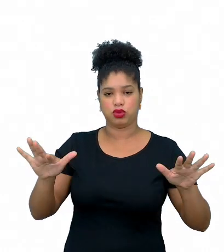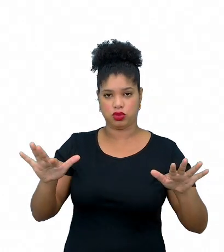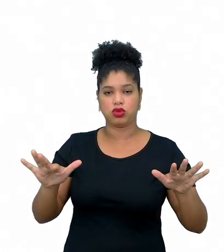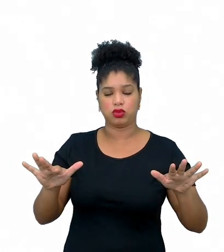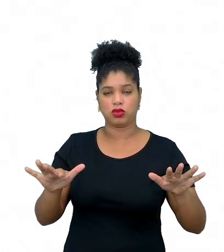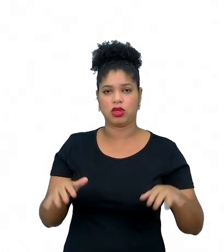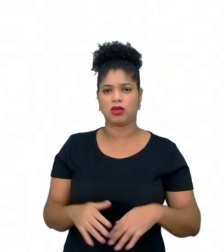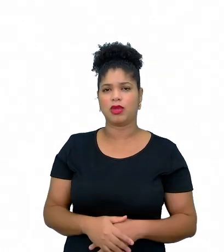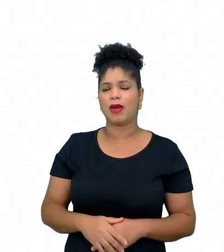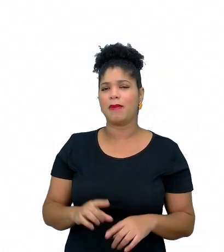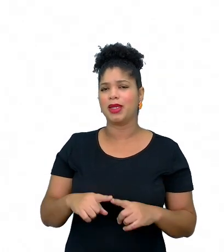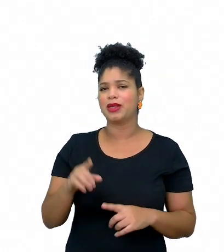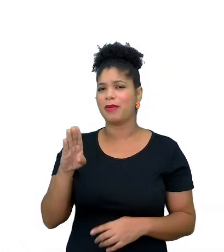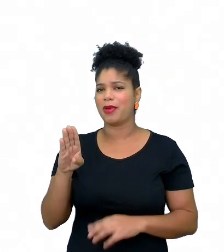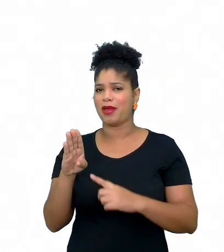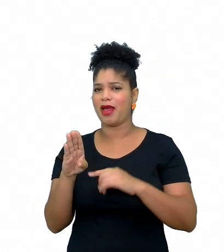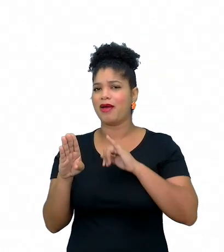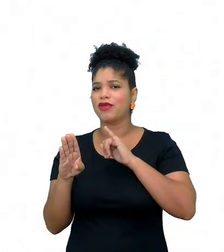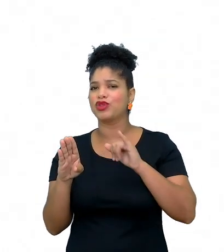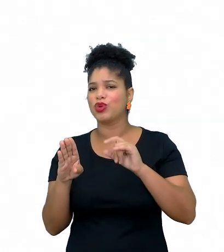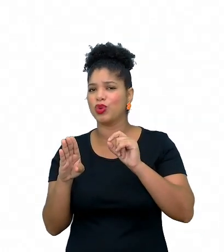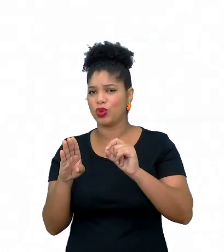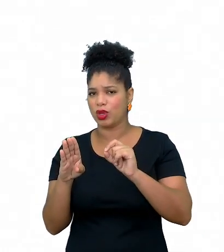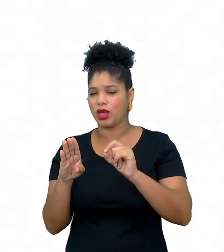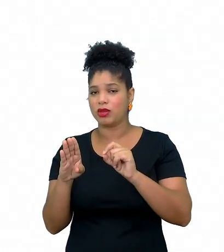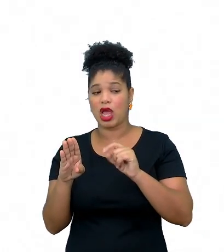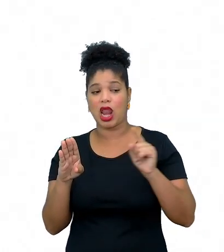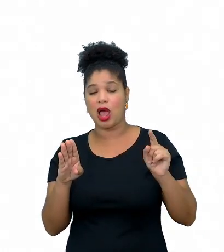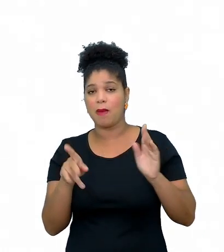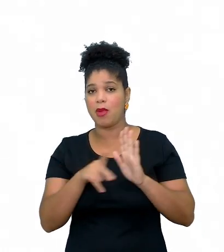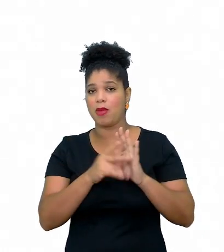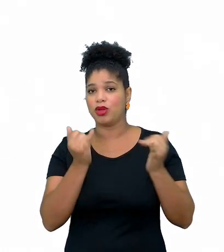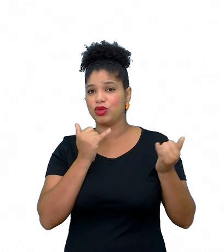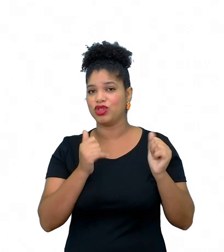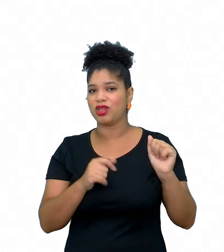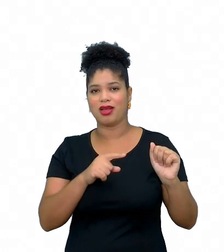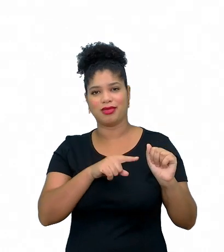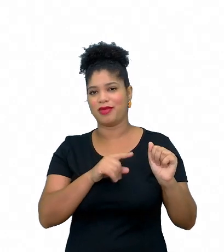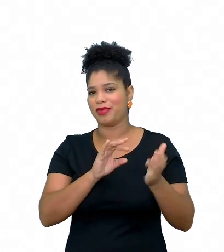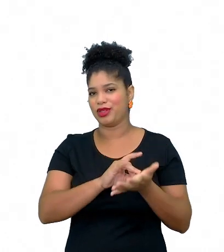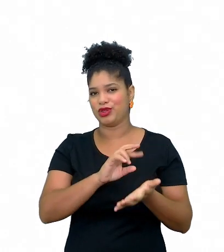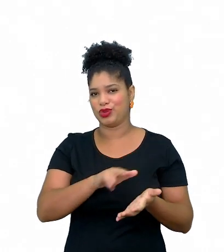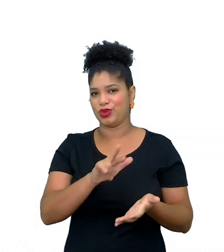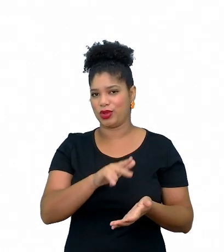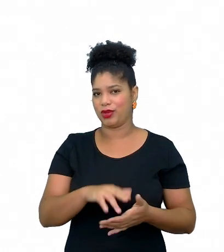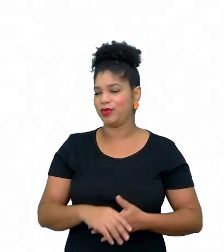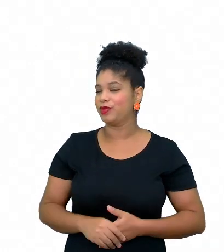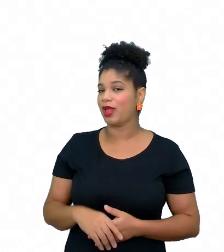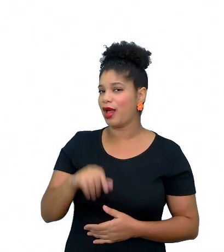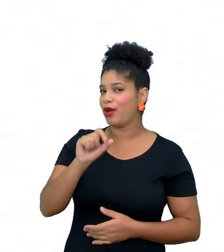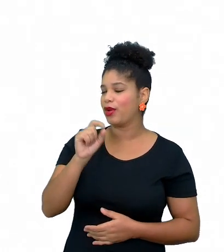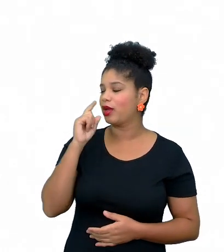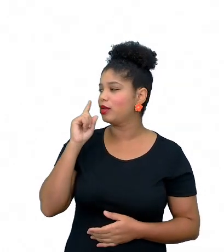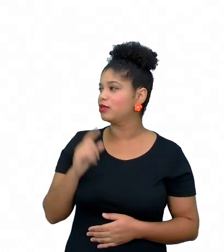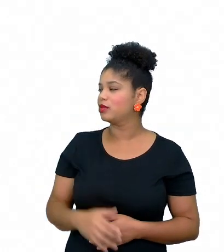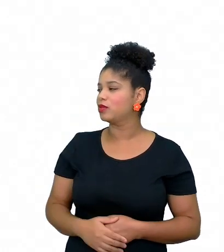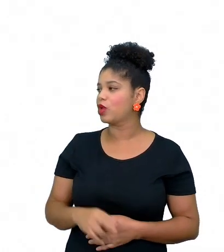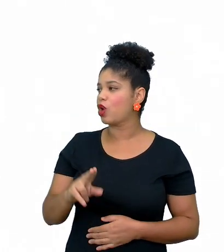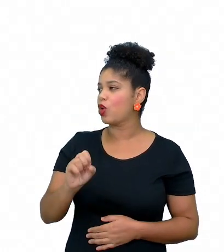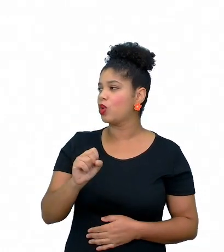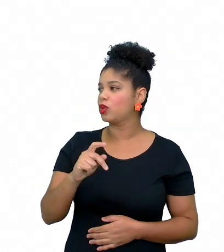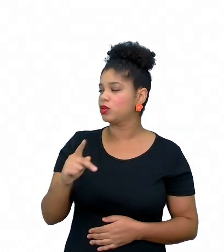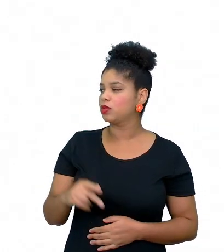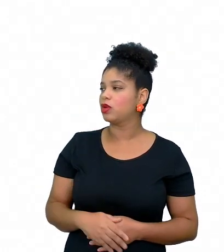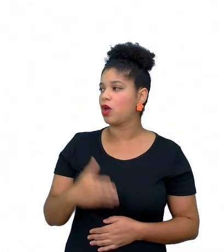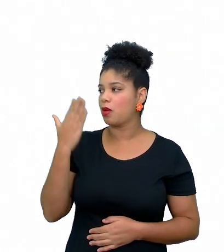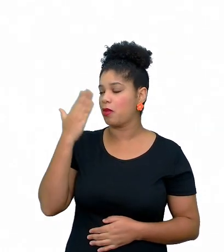conteúdo da notícia A era totalmente falso. Notícia A, reviravolta. USP comprova que pessoas em